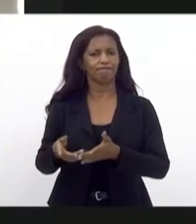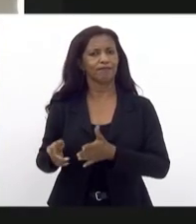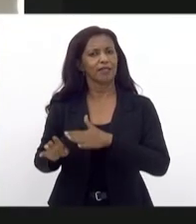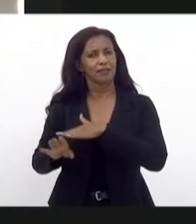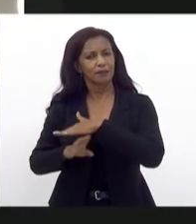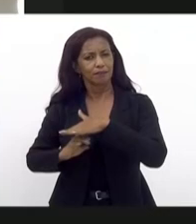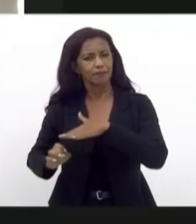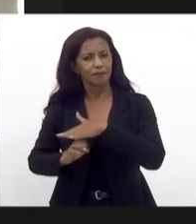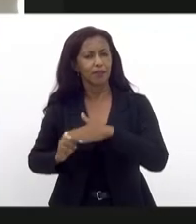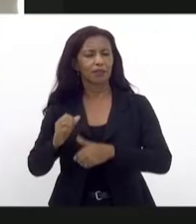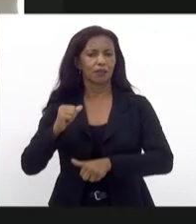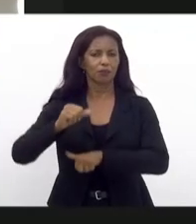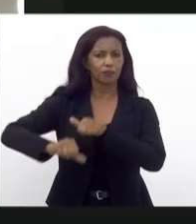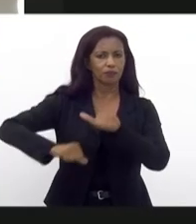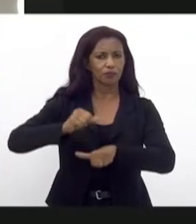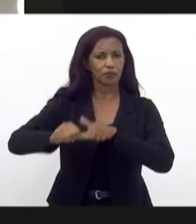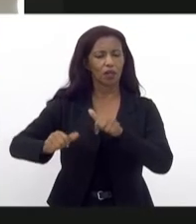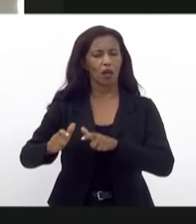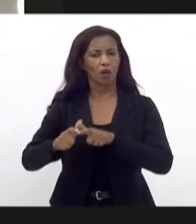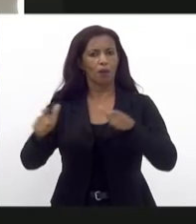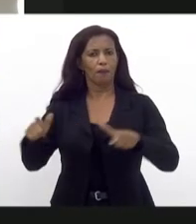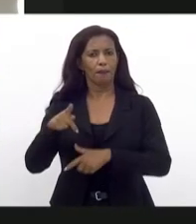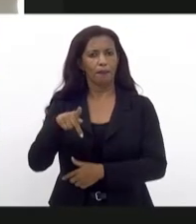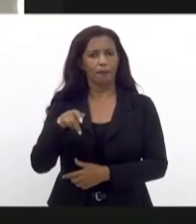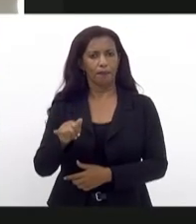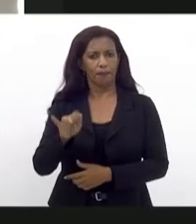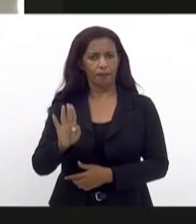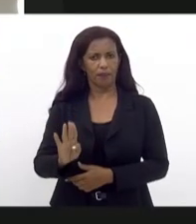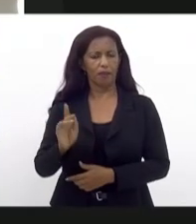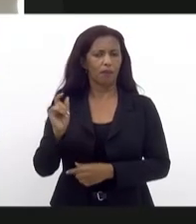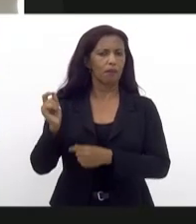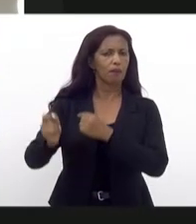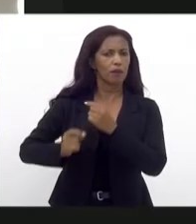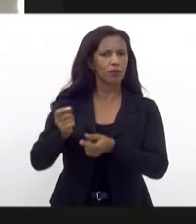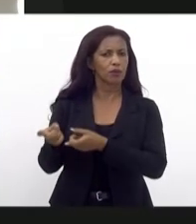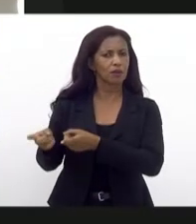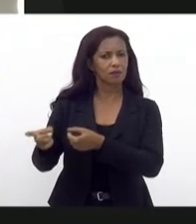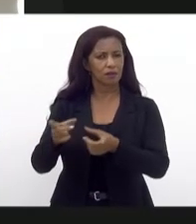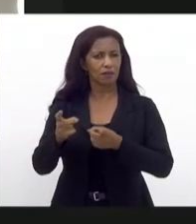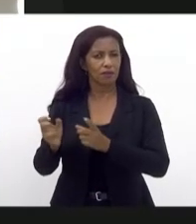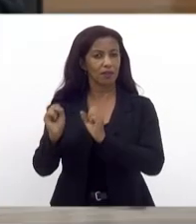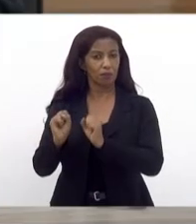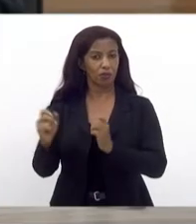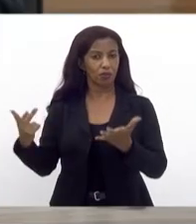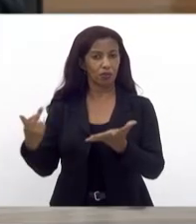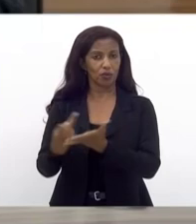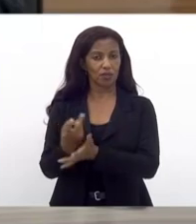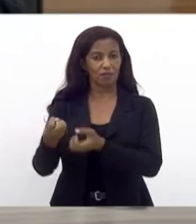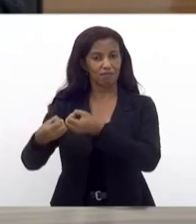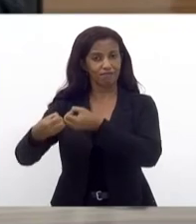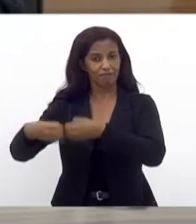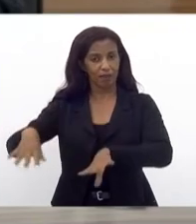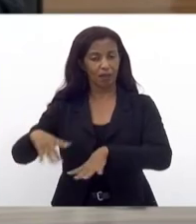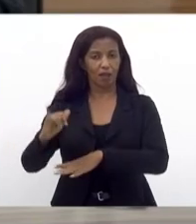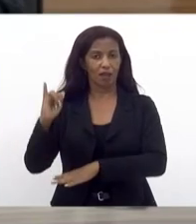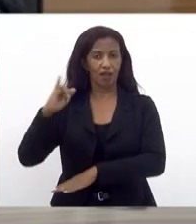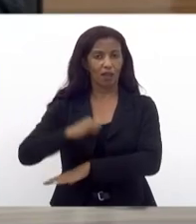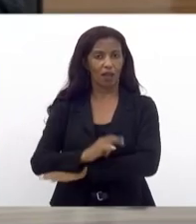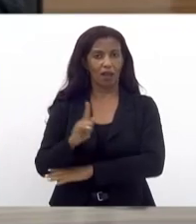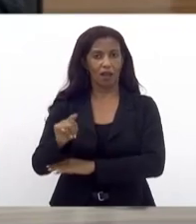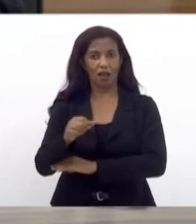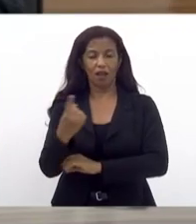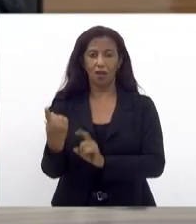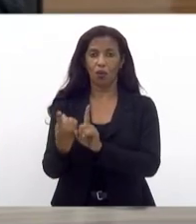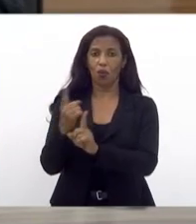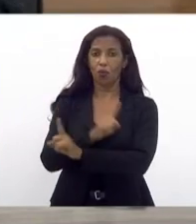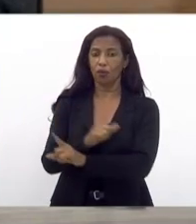pode gerar um aumento do PIB, mas o que essa concessão, ao meu ver, pode fazer é quebrar o Galeão, e ao contrário, ao